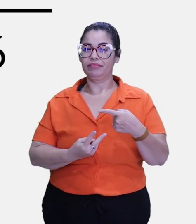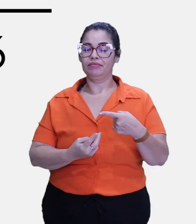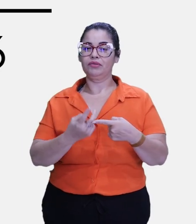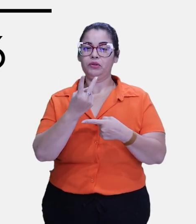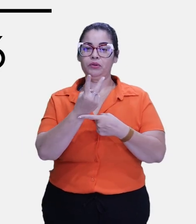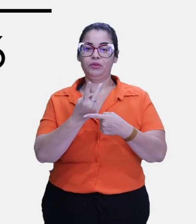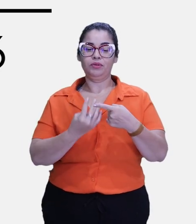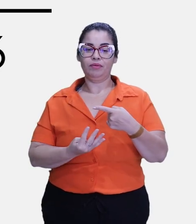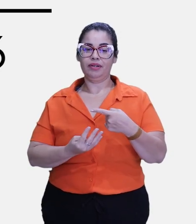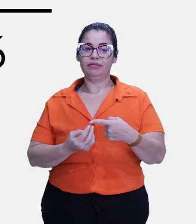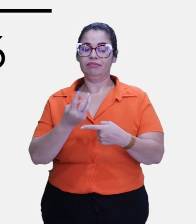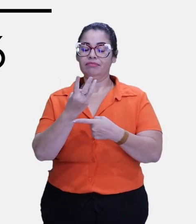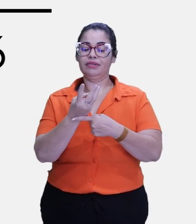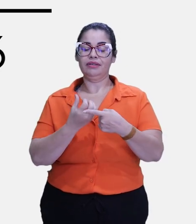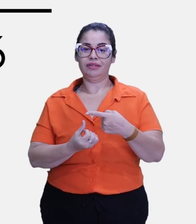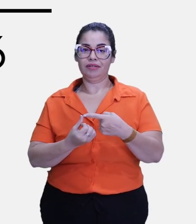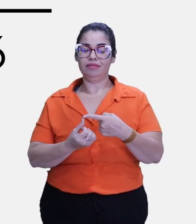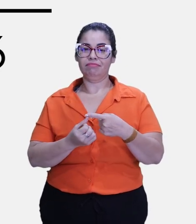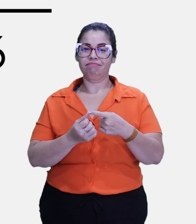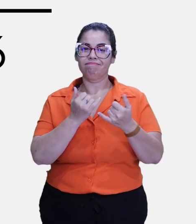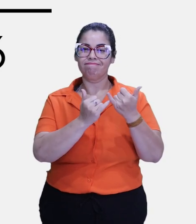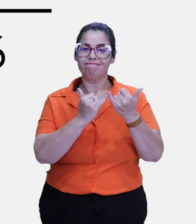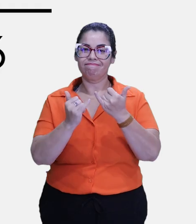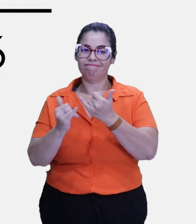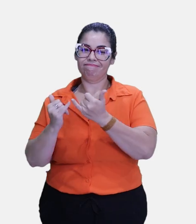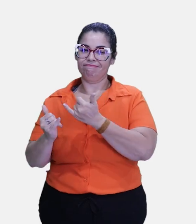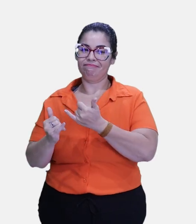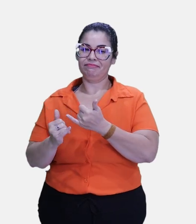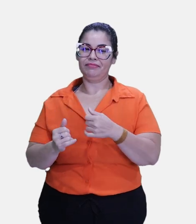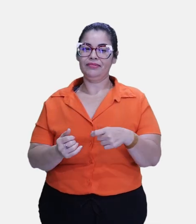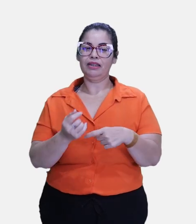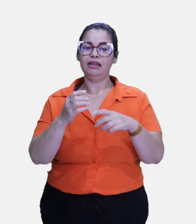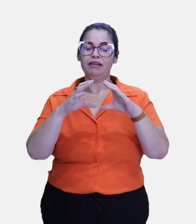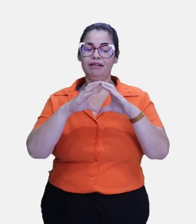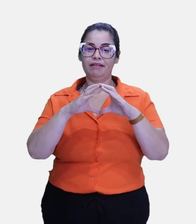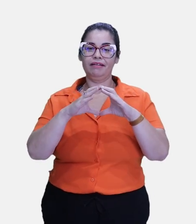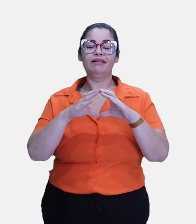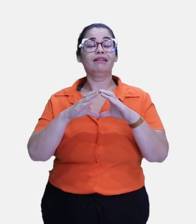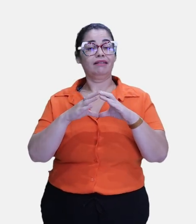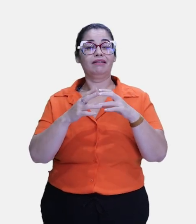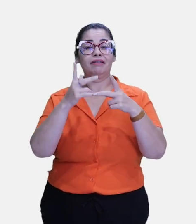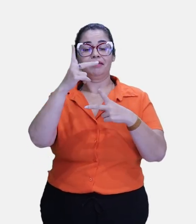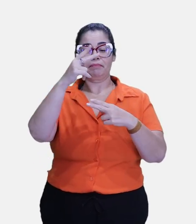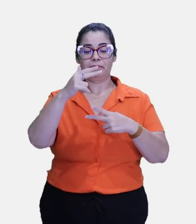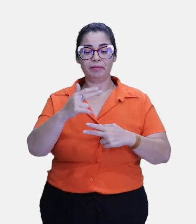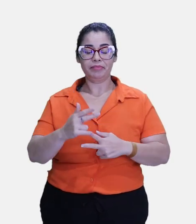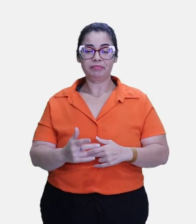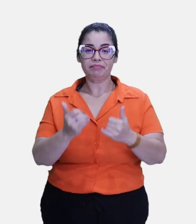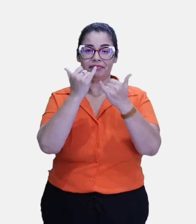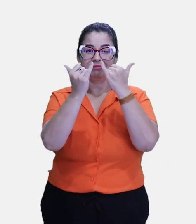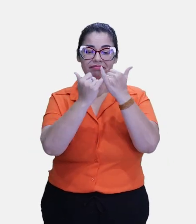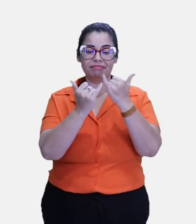1 meio, 2 quartos e 3 sextos. Veja só, Aqui nesta imagem é fácil compreender